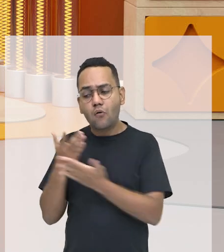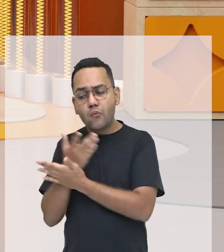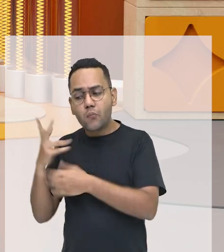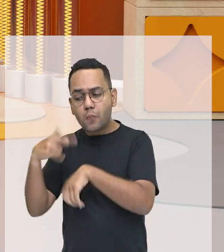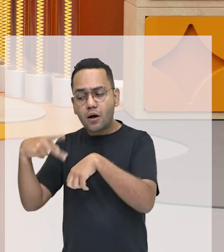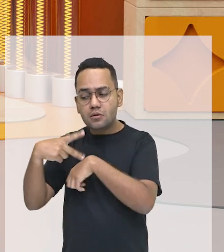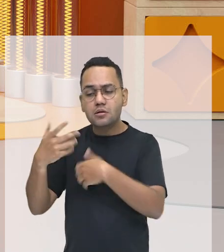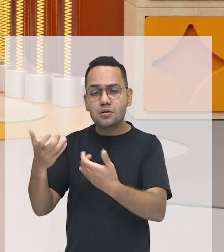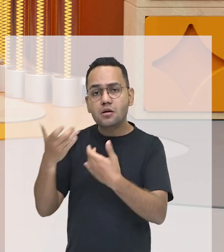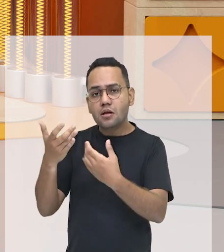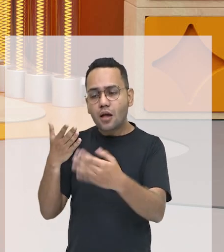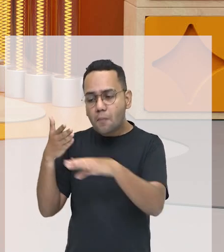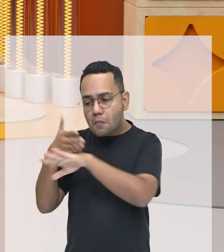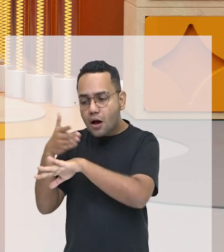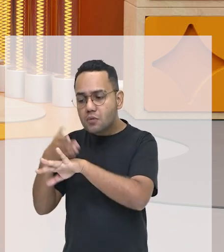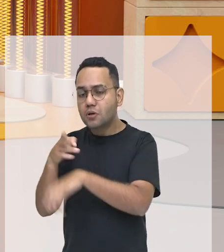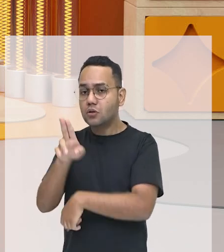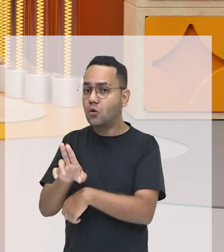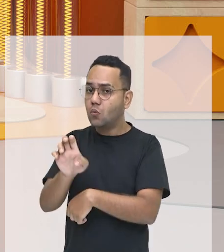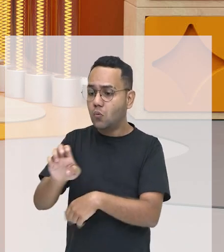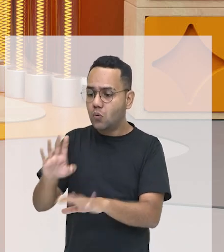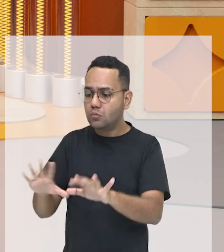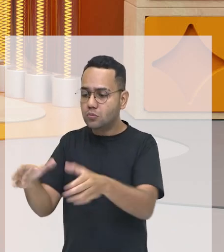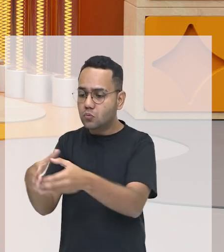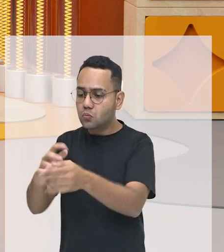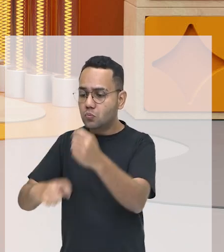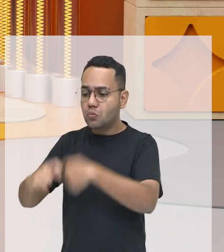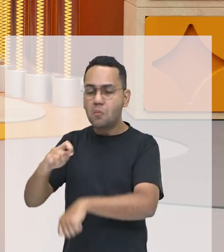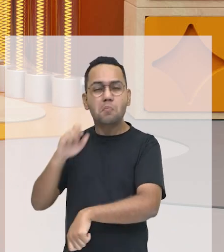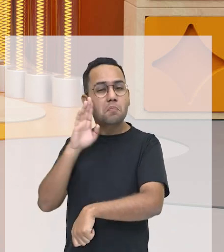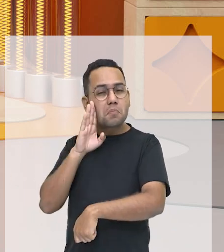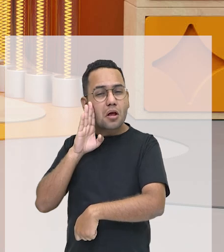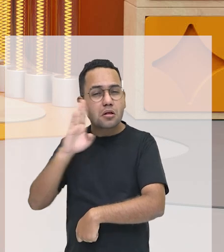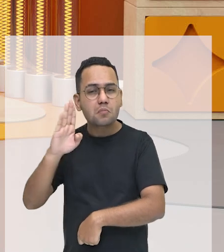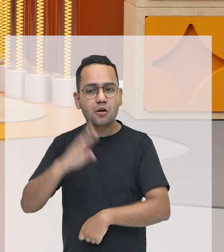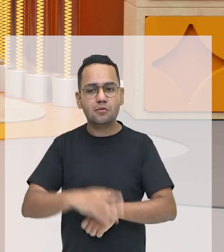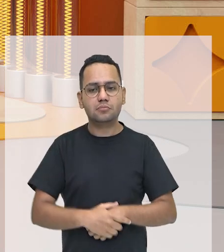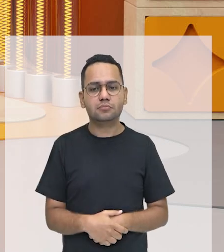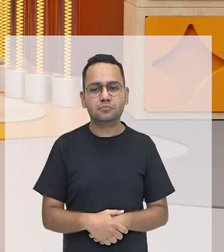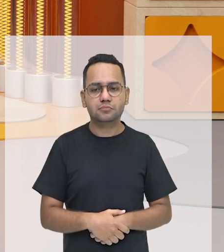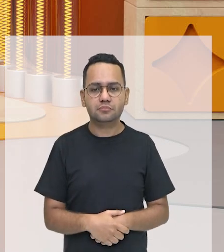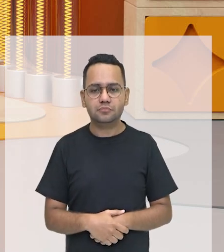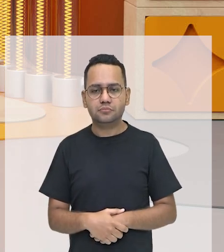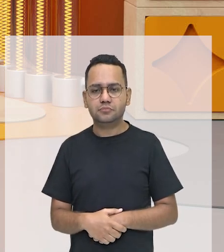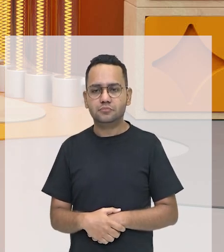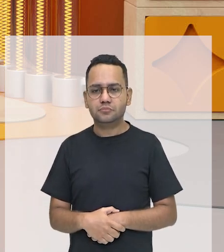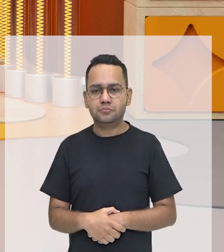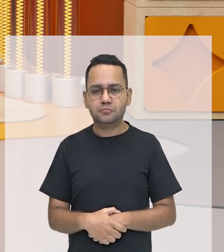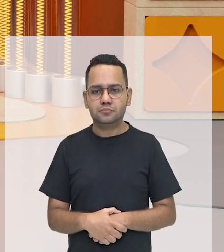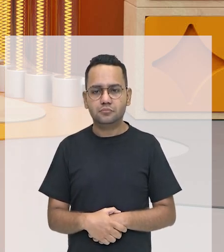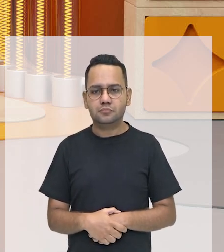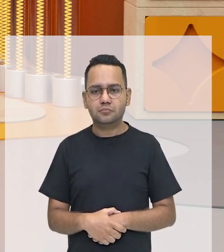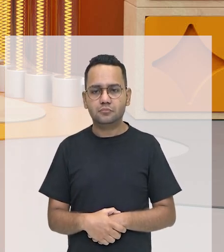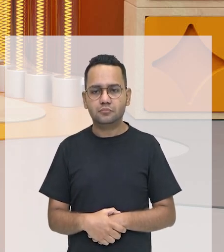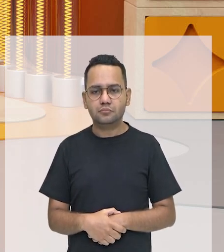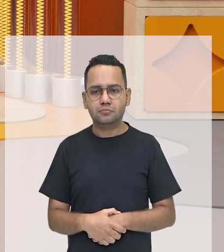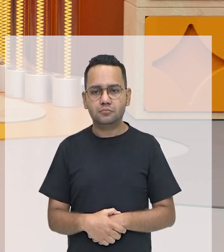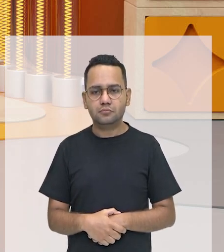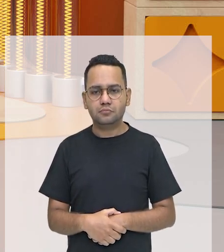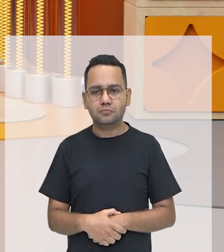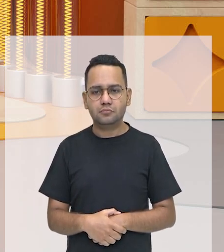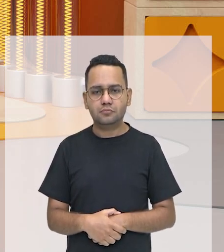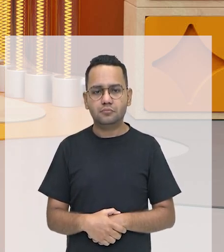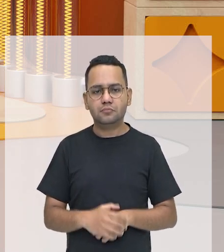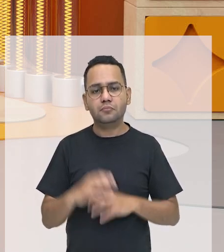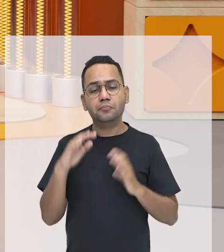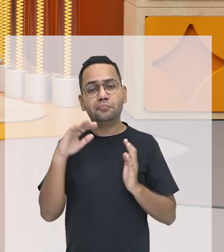dos principais blocos econômicos atualmente, tá certo, gente? Então, realmente, né, é uma situação